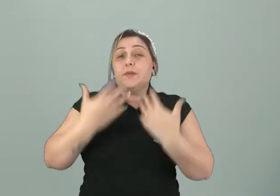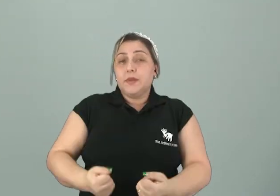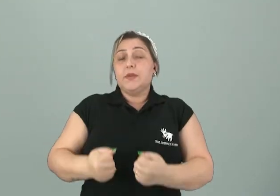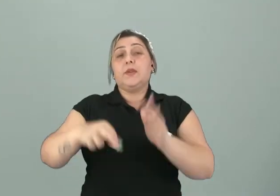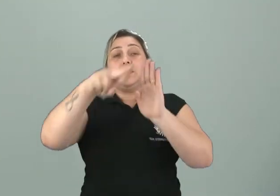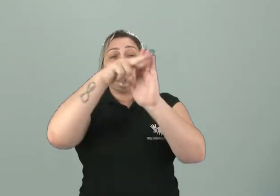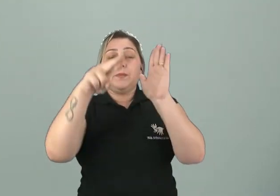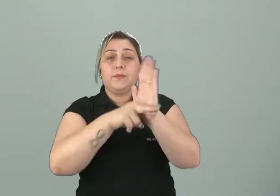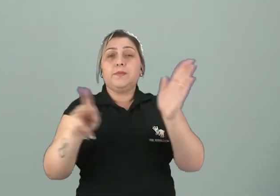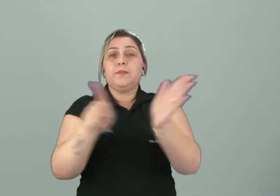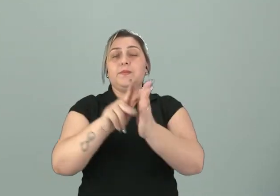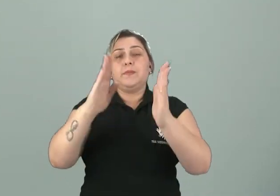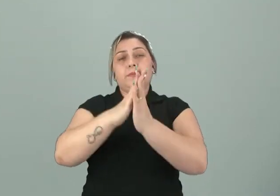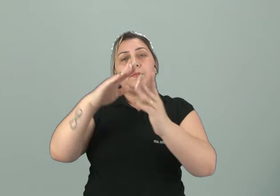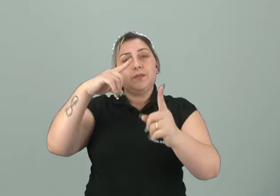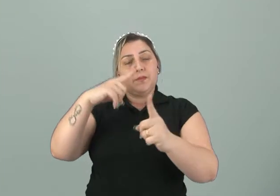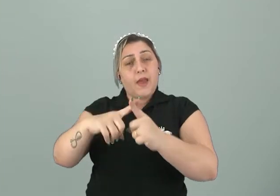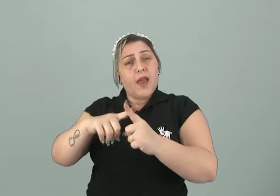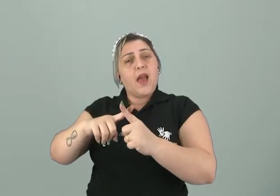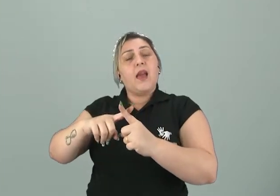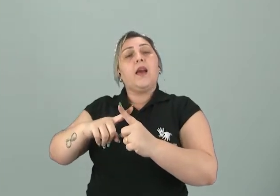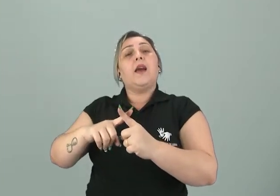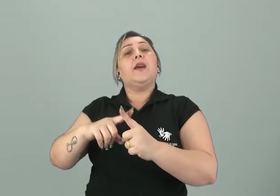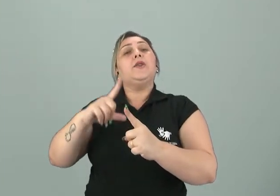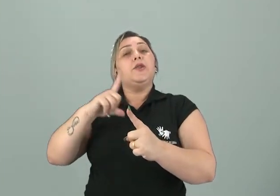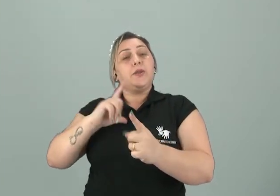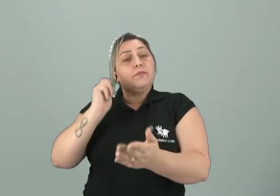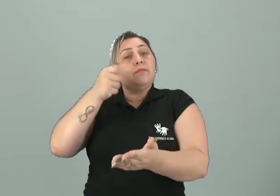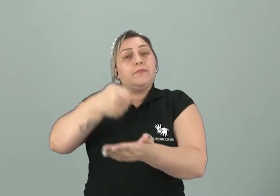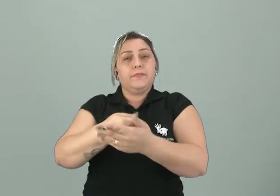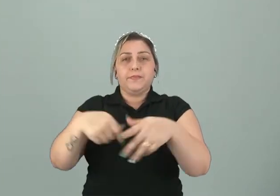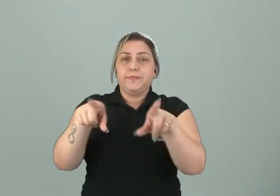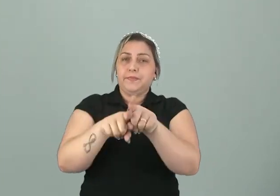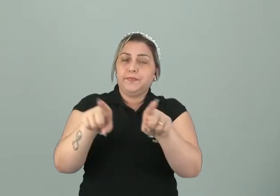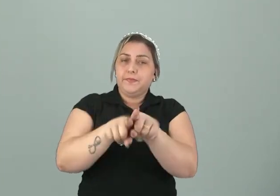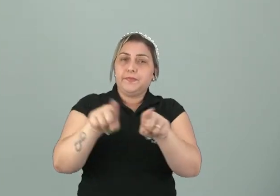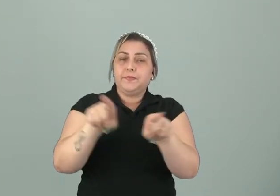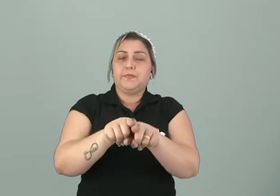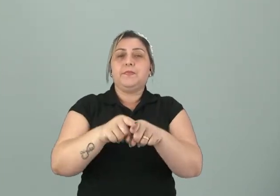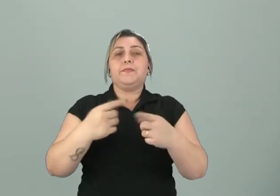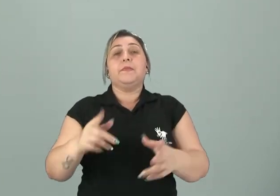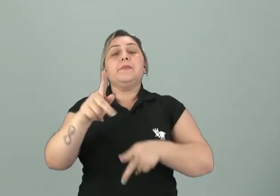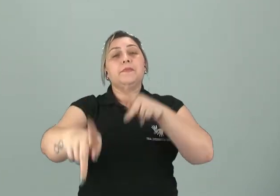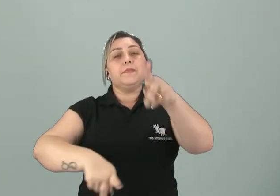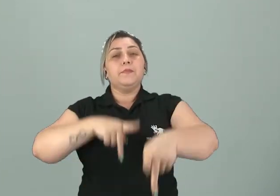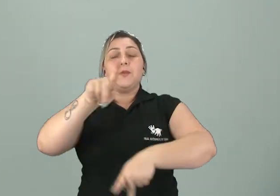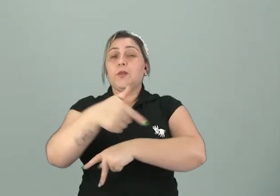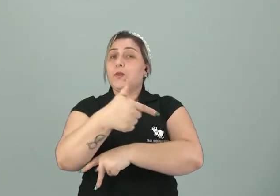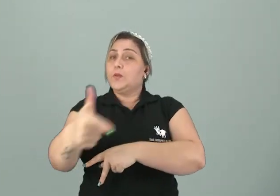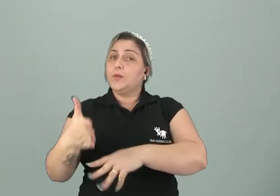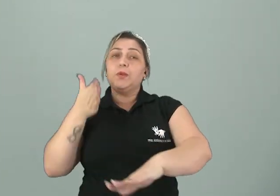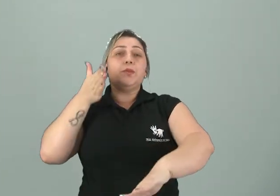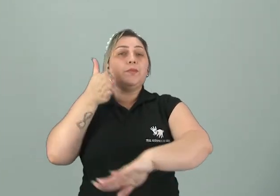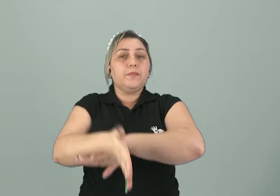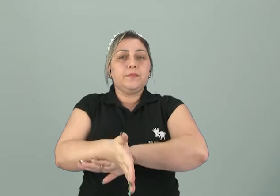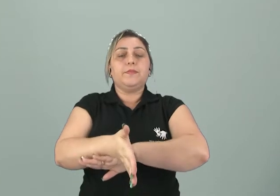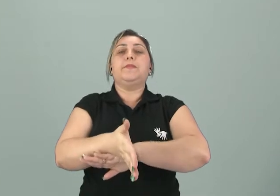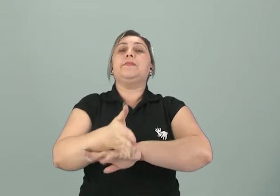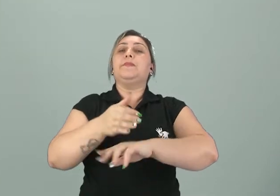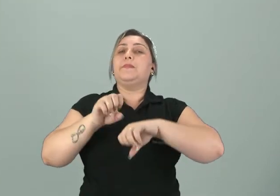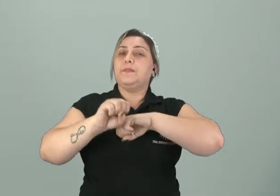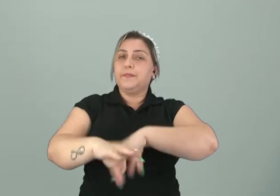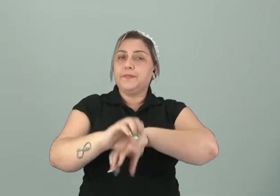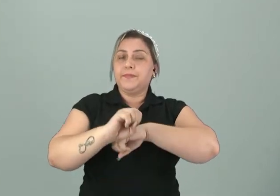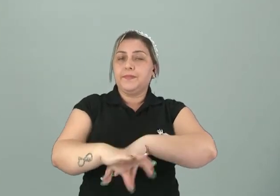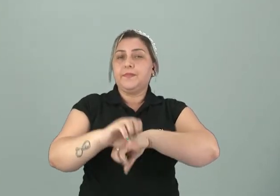que cobravam, estipulavam preços por isso, e aí muitas vezes, em consequência disso, a população não tinha acesso à educação,